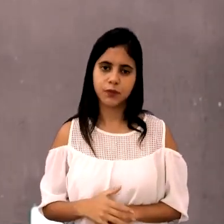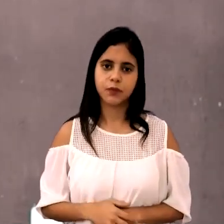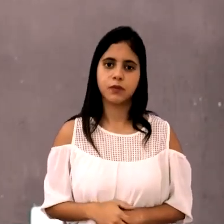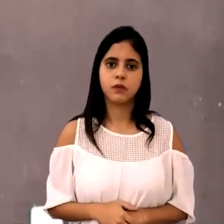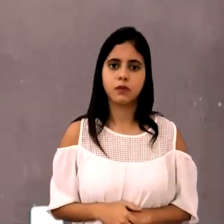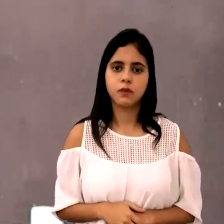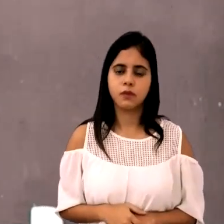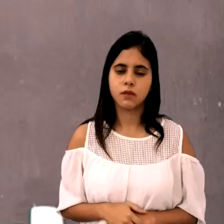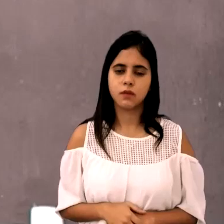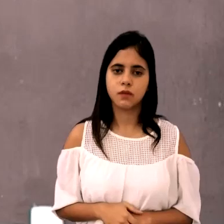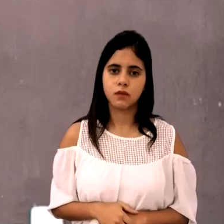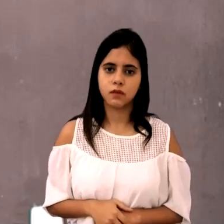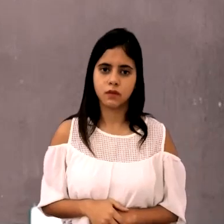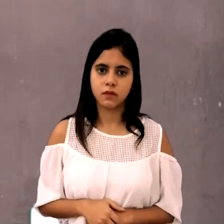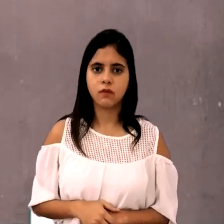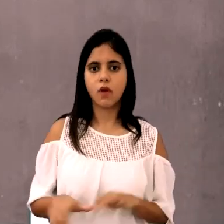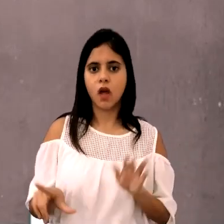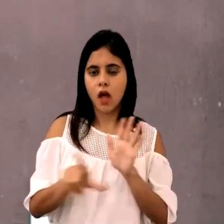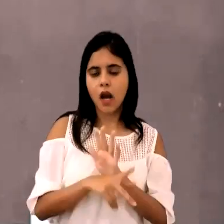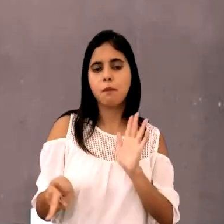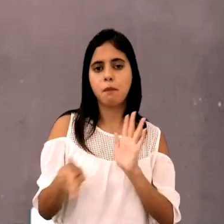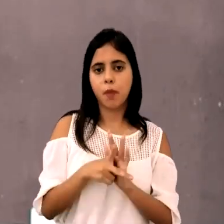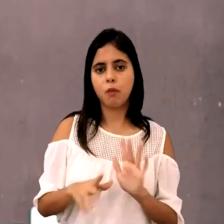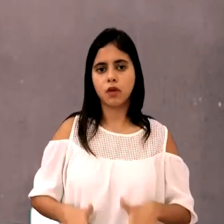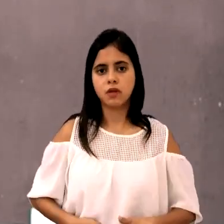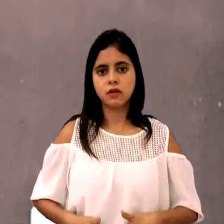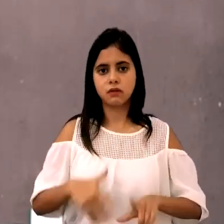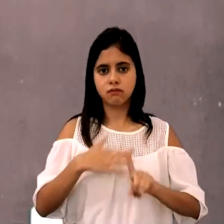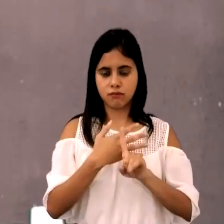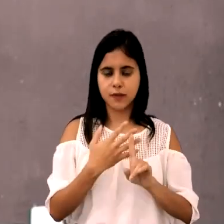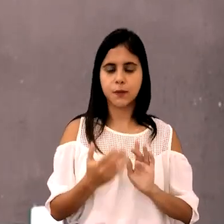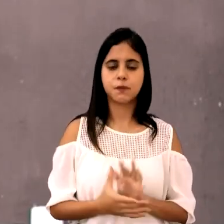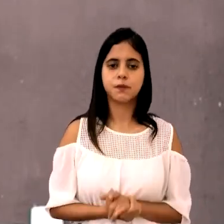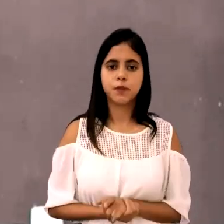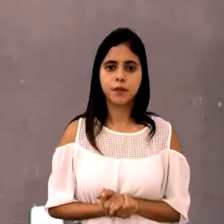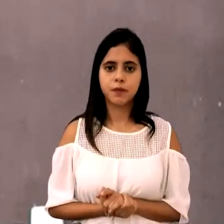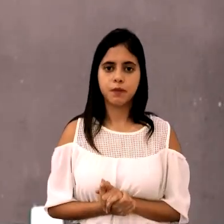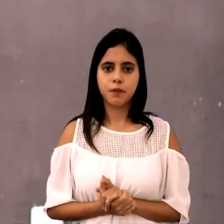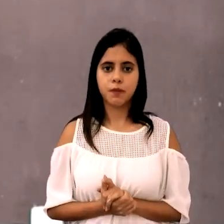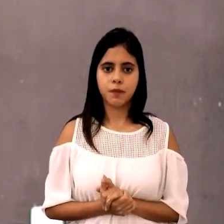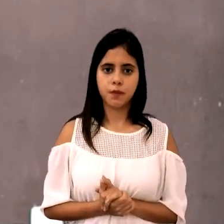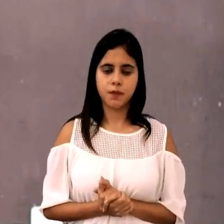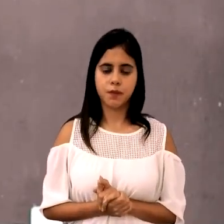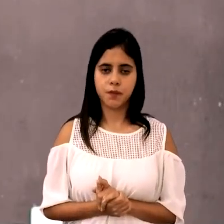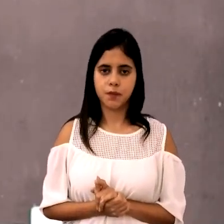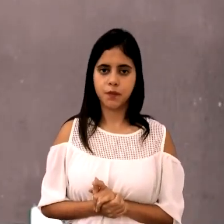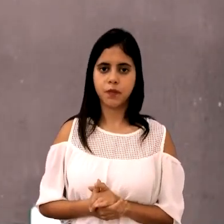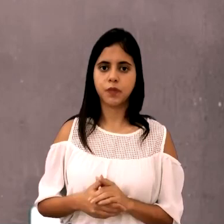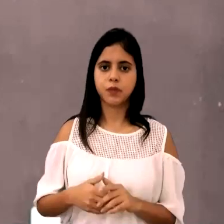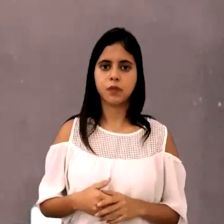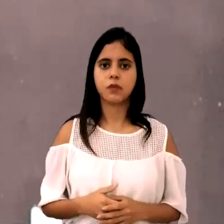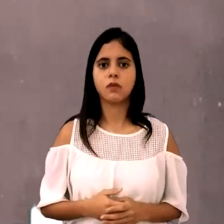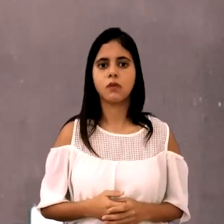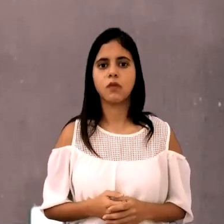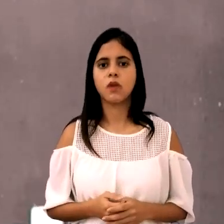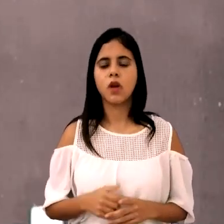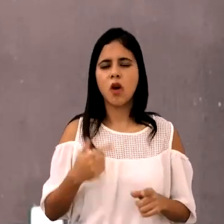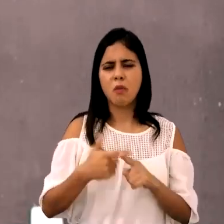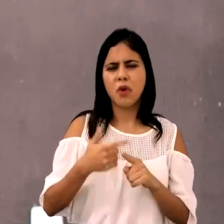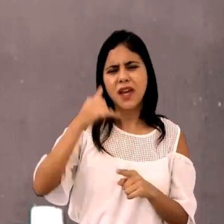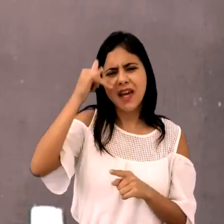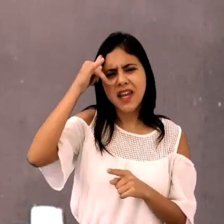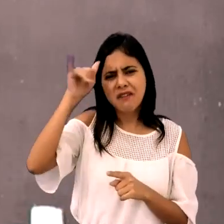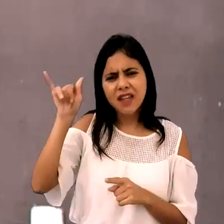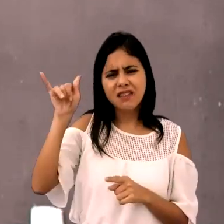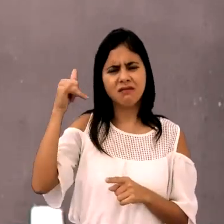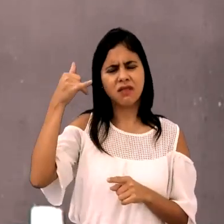os donos originais. A lei de Israel funcionava assim, era algo bem interessante. Isso era para evitar o aumento de